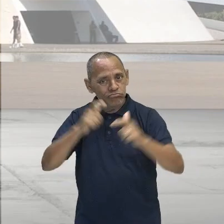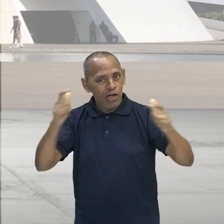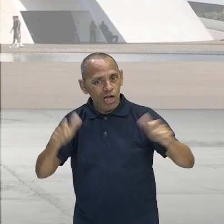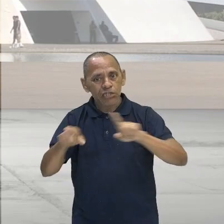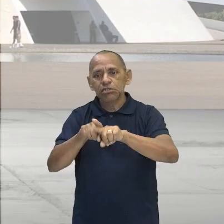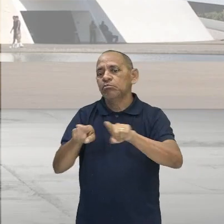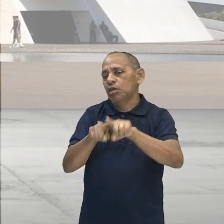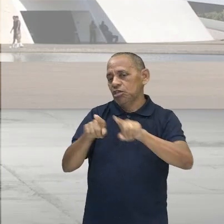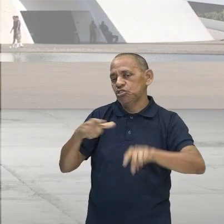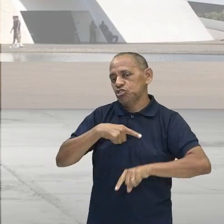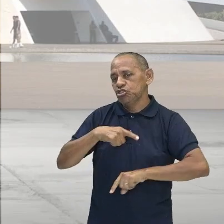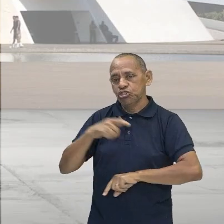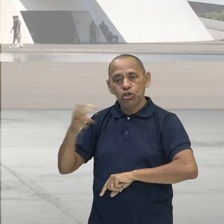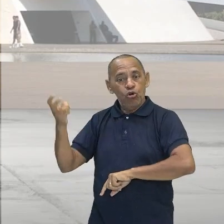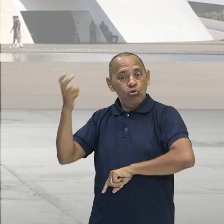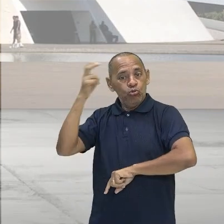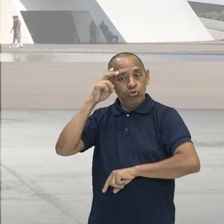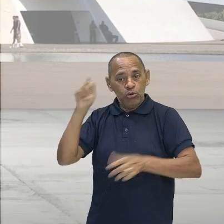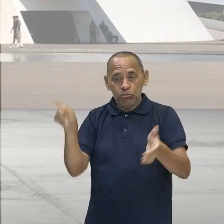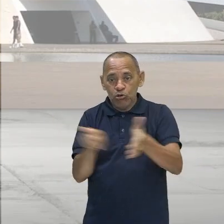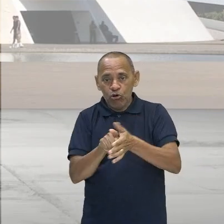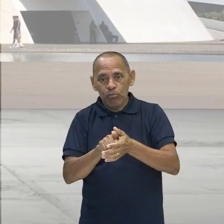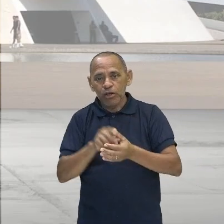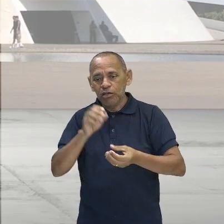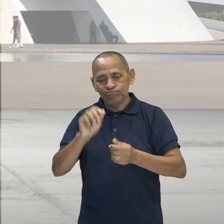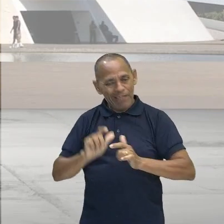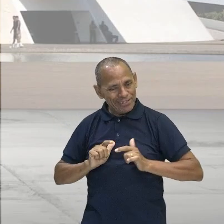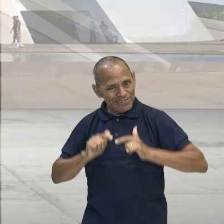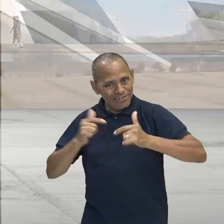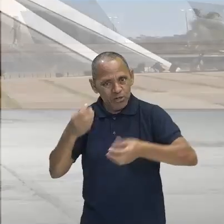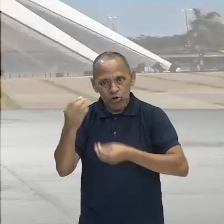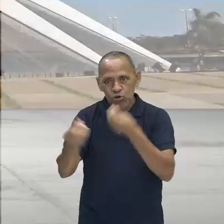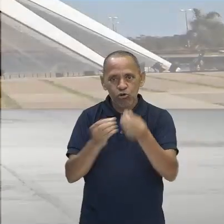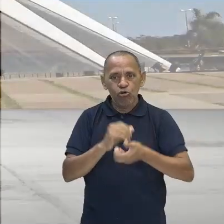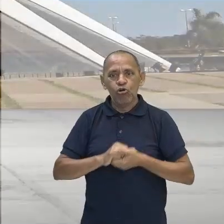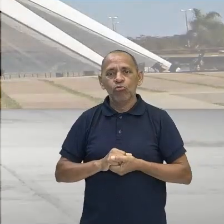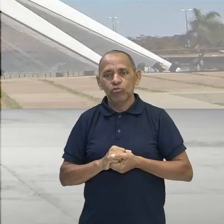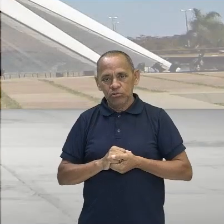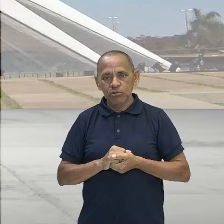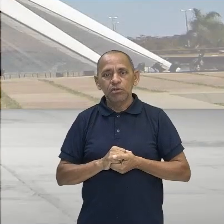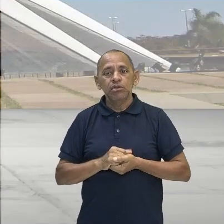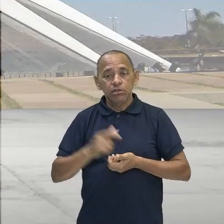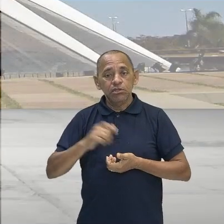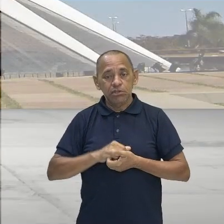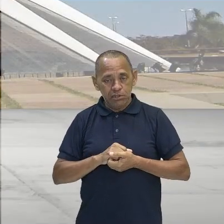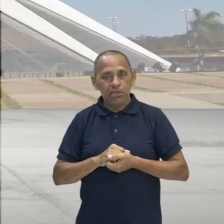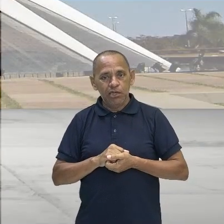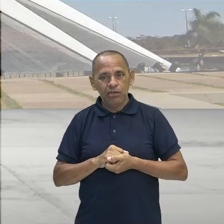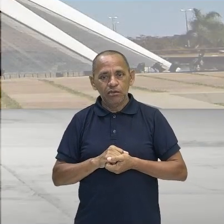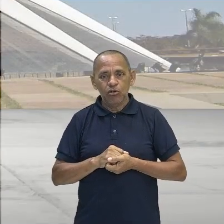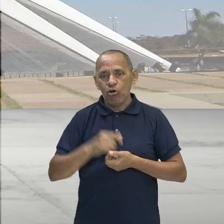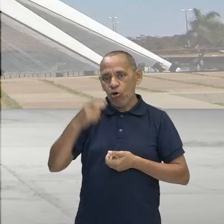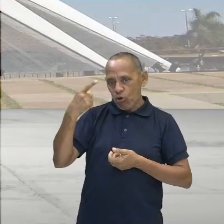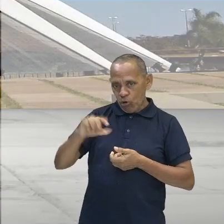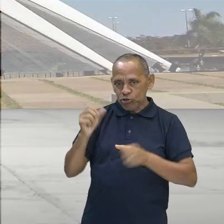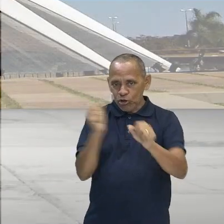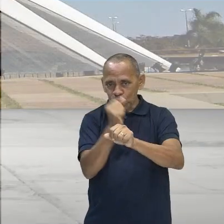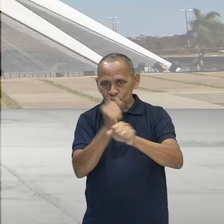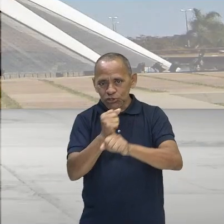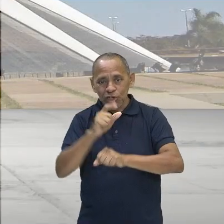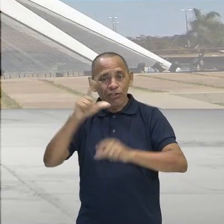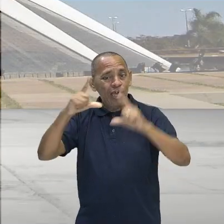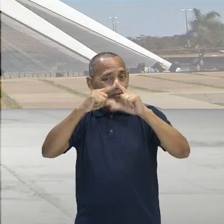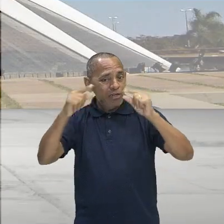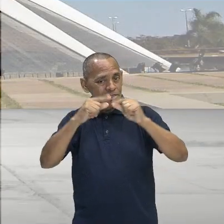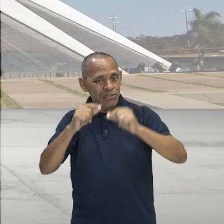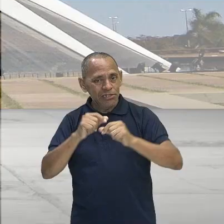cultura, forma de ser. E há uma outra construção famosa em Brasília que se inspira nos povos originários da